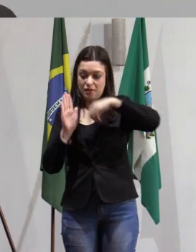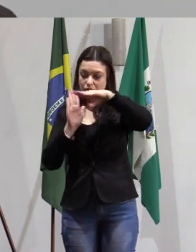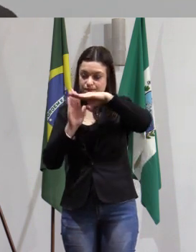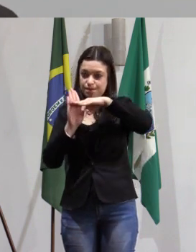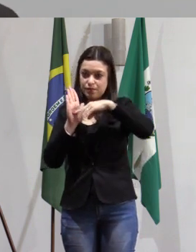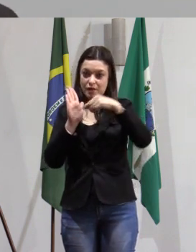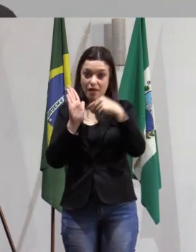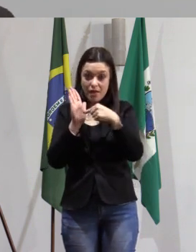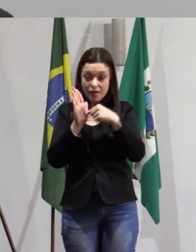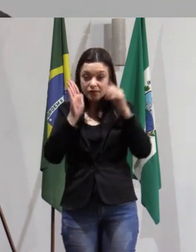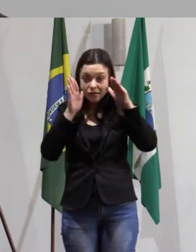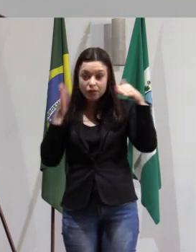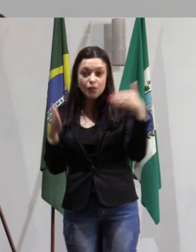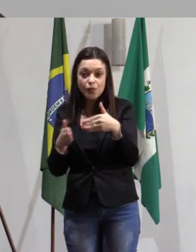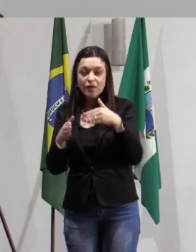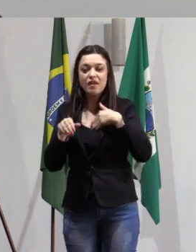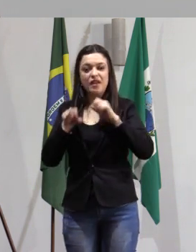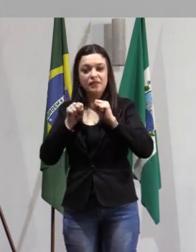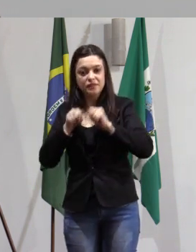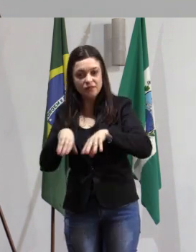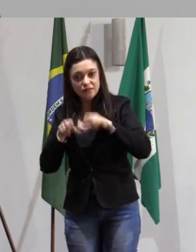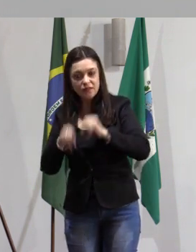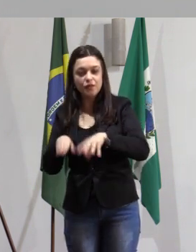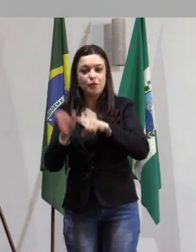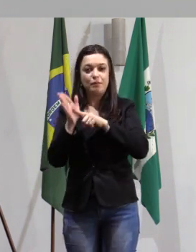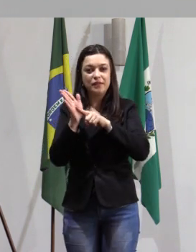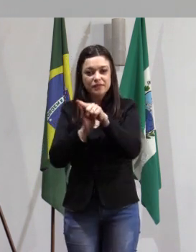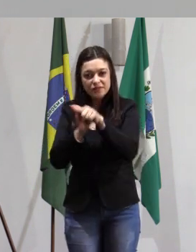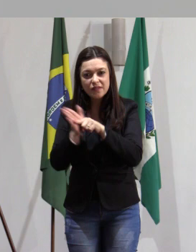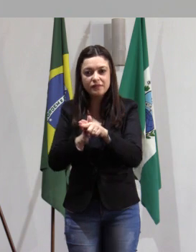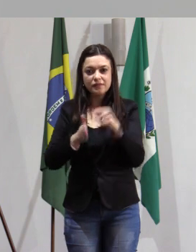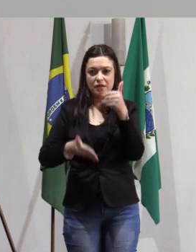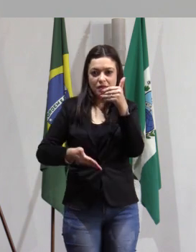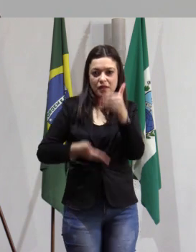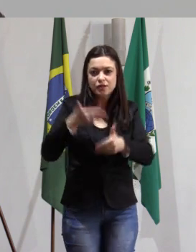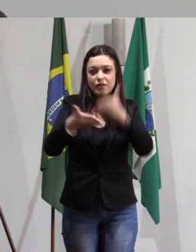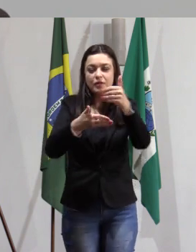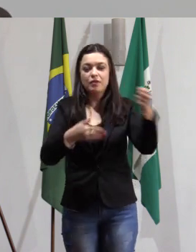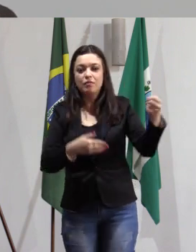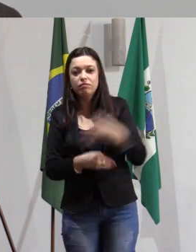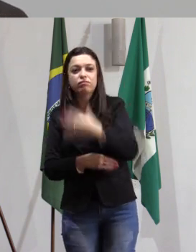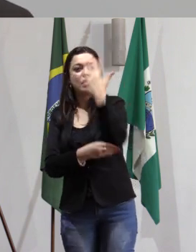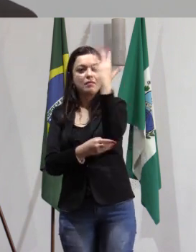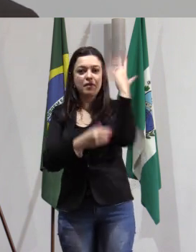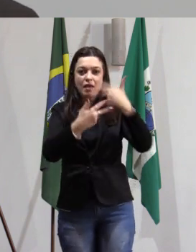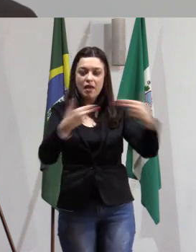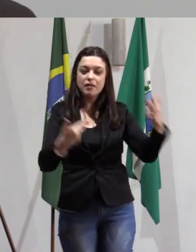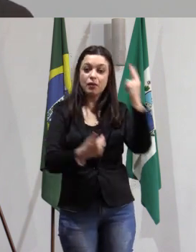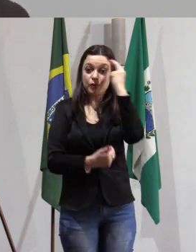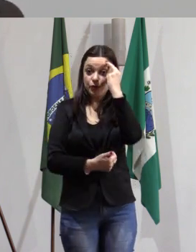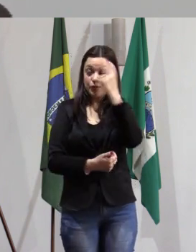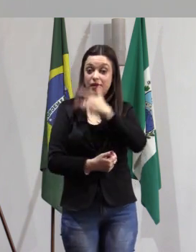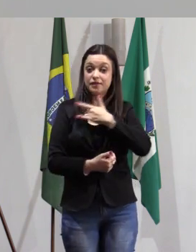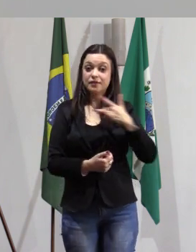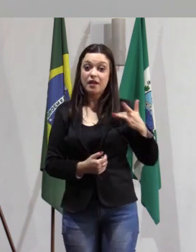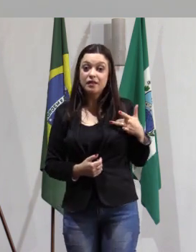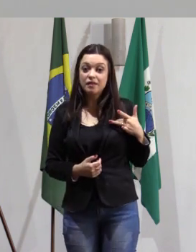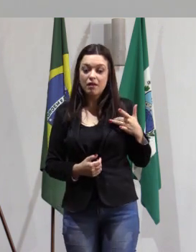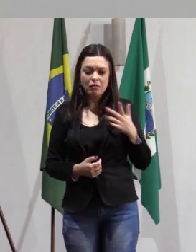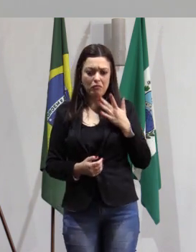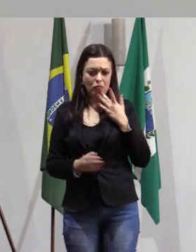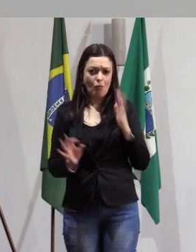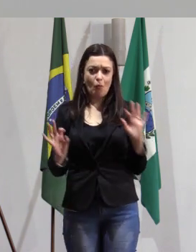dirigida ao ensino, à pesquisa, ao desenvolvimento, à inovação, à proteção e preservação do meio ambiente, à cultura, à saúde, e não fala